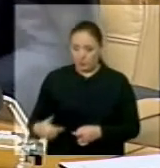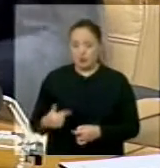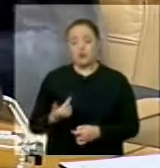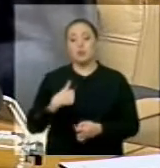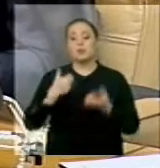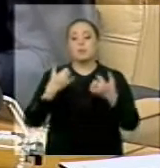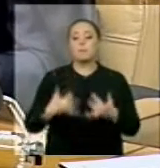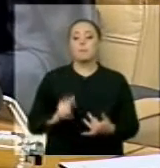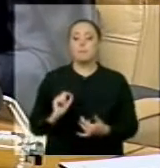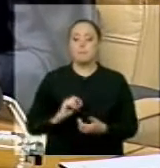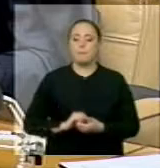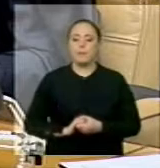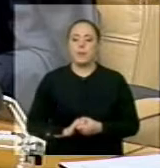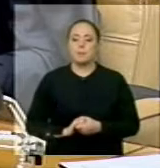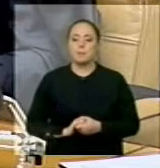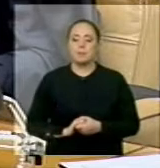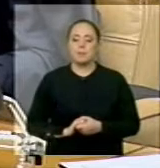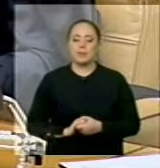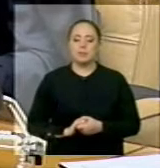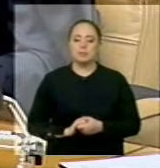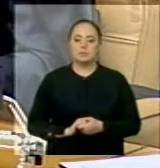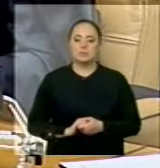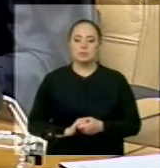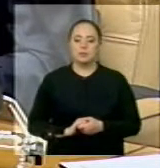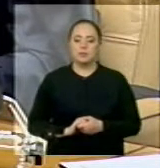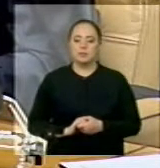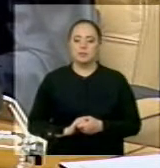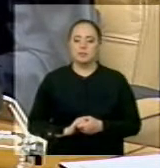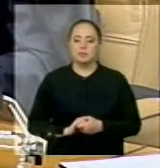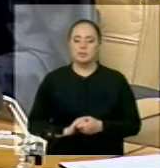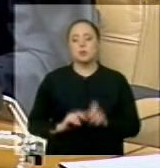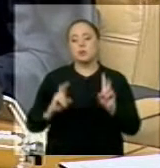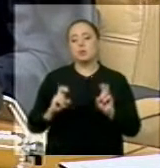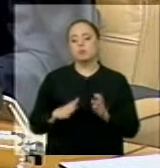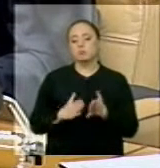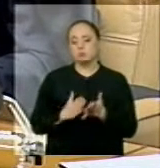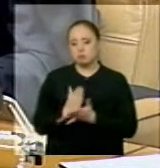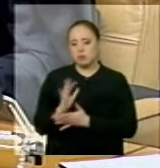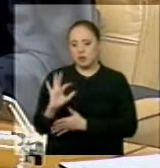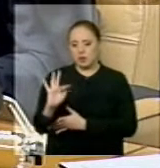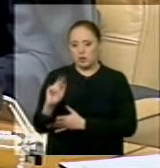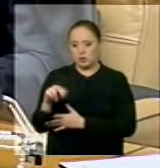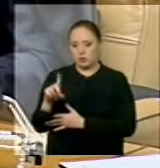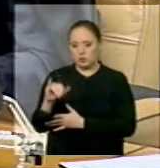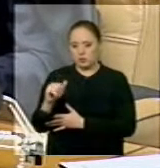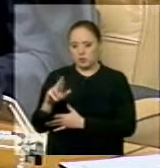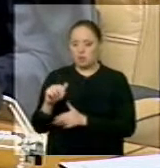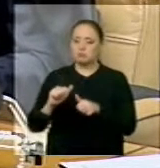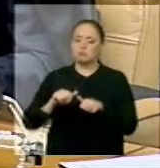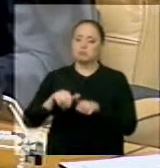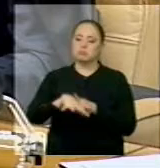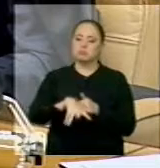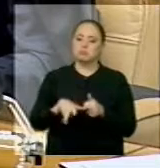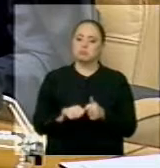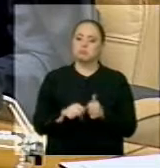cito estudo a propósito sobre a regulação fundiária na Amazônia Legal, de Mariana